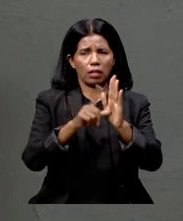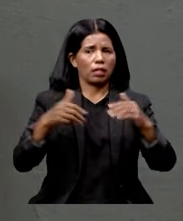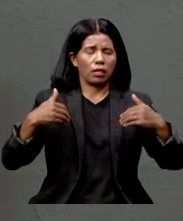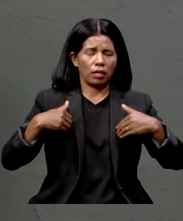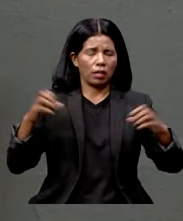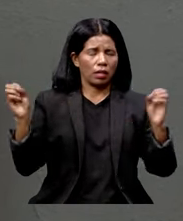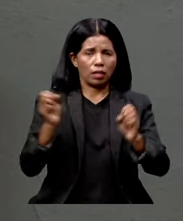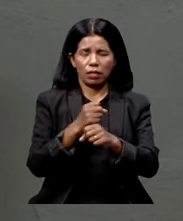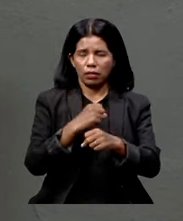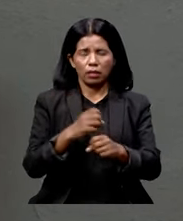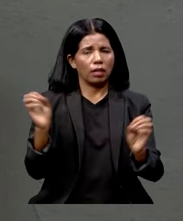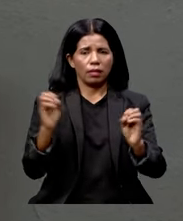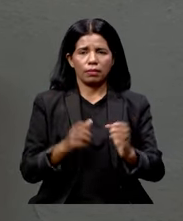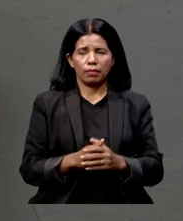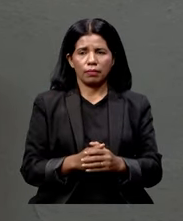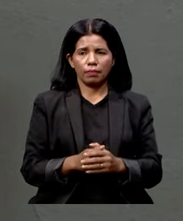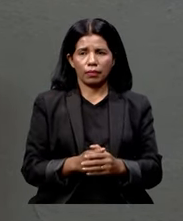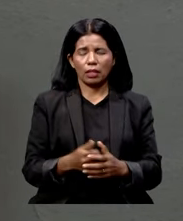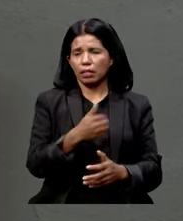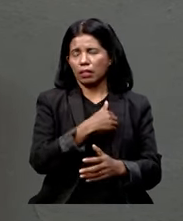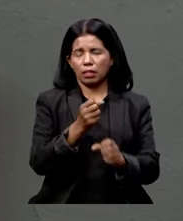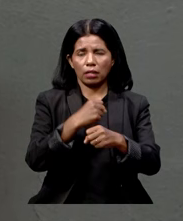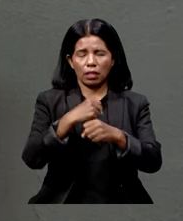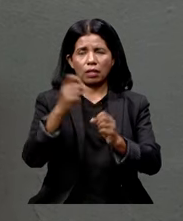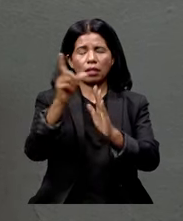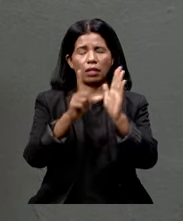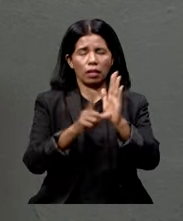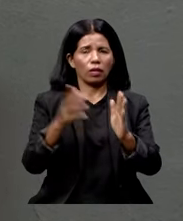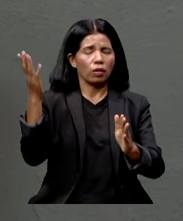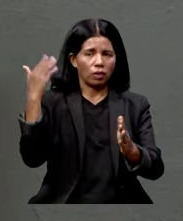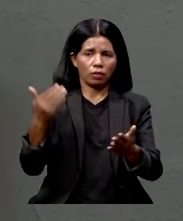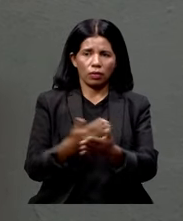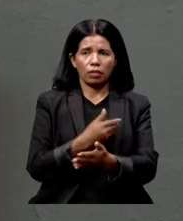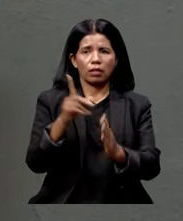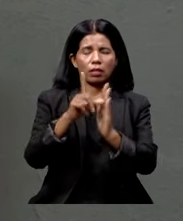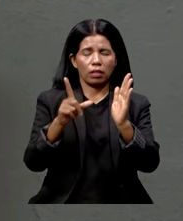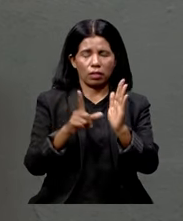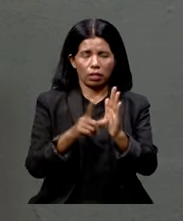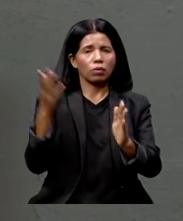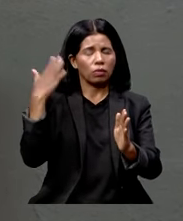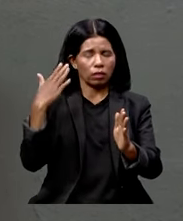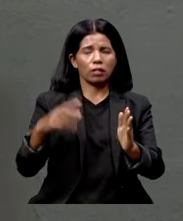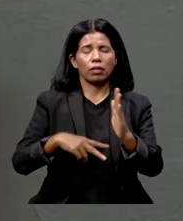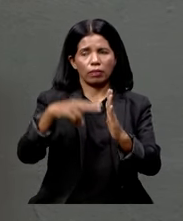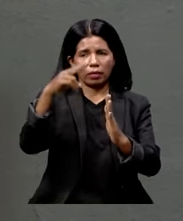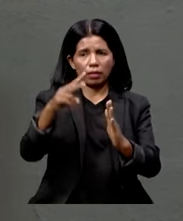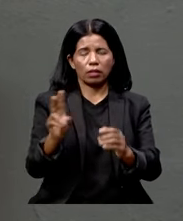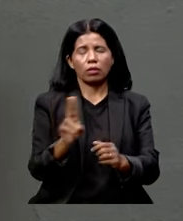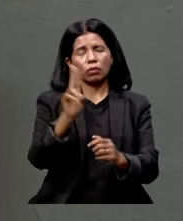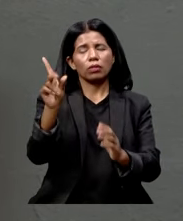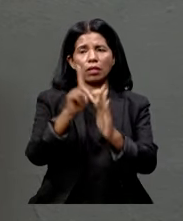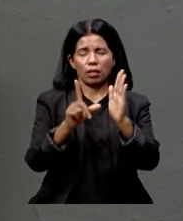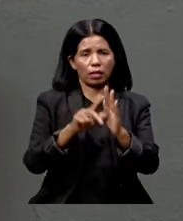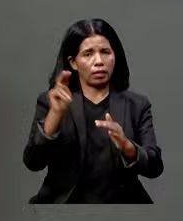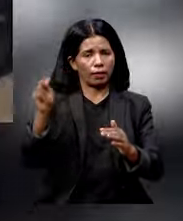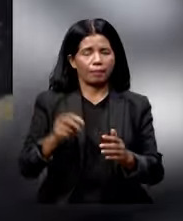lei ya. Si si tau halu fon lei ida ulung ni se vale, se prevales. Jadi aplikasi lei. Foi na